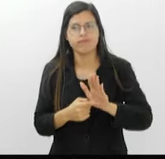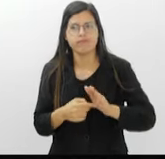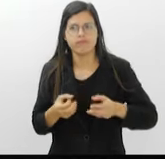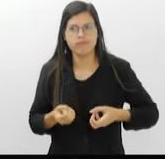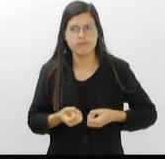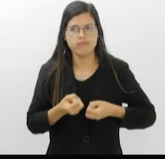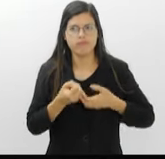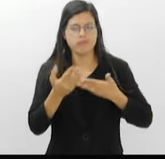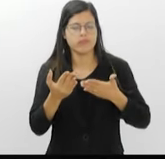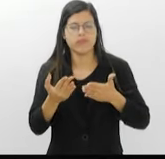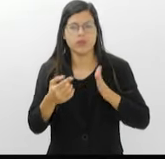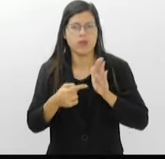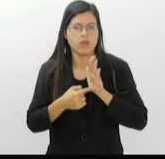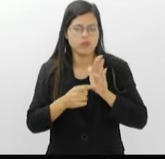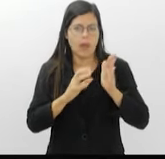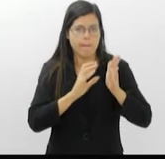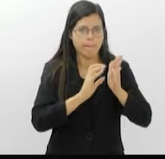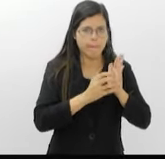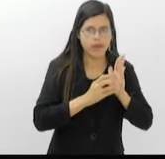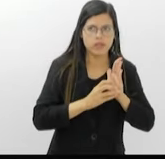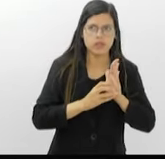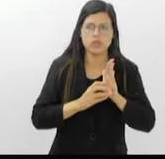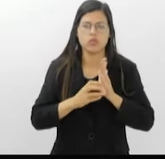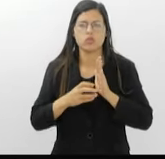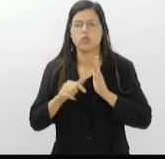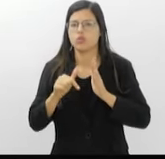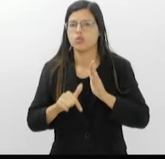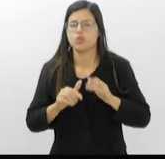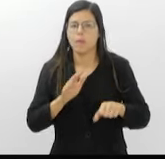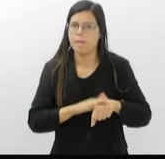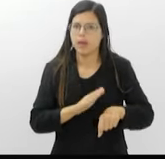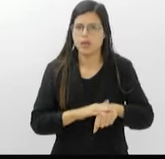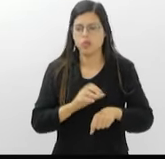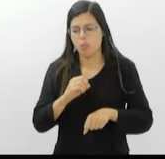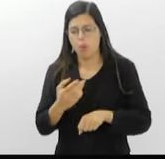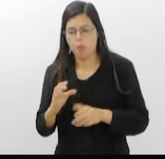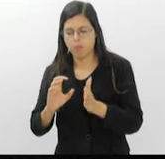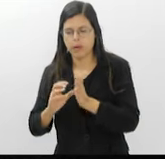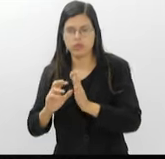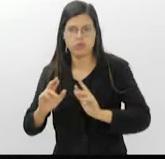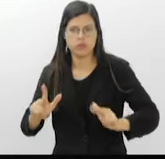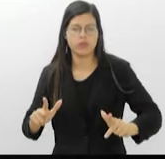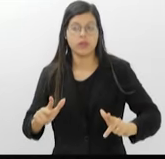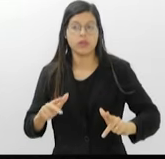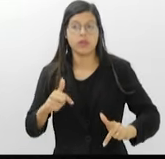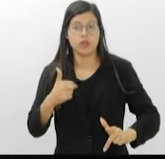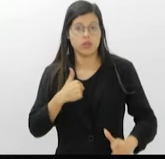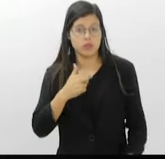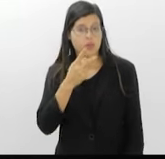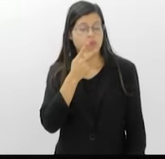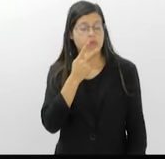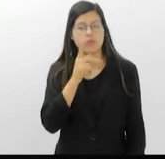quer seja a oposição, quer seja a base. E eu aqui dizia